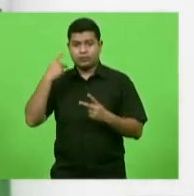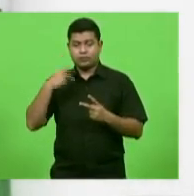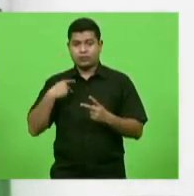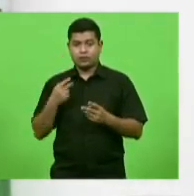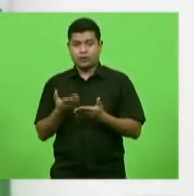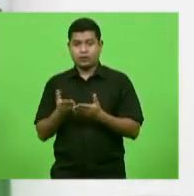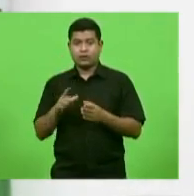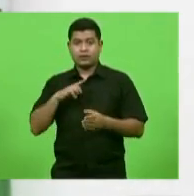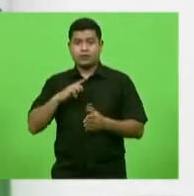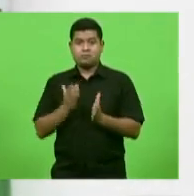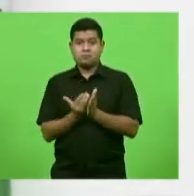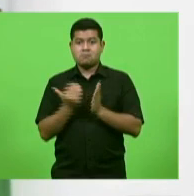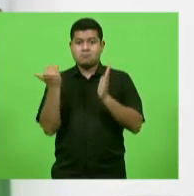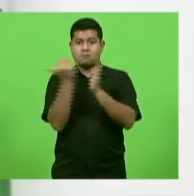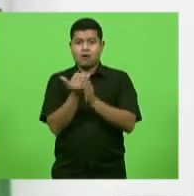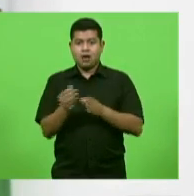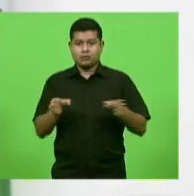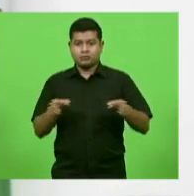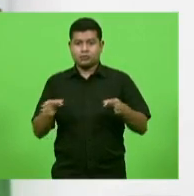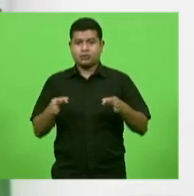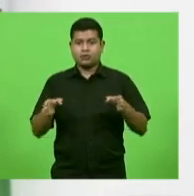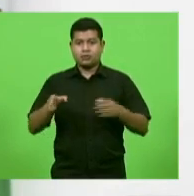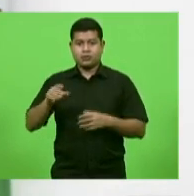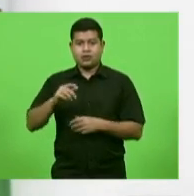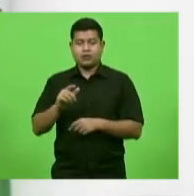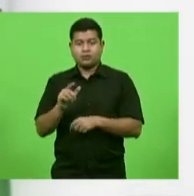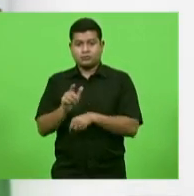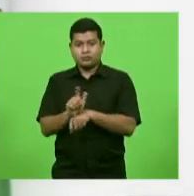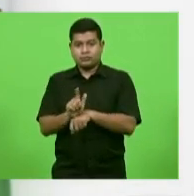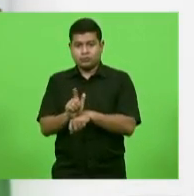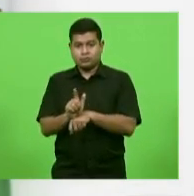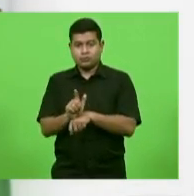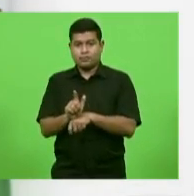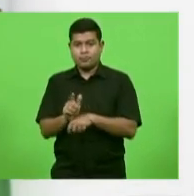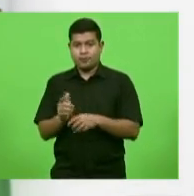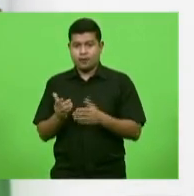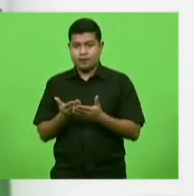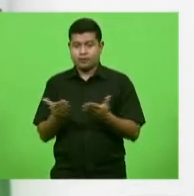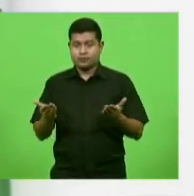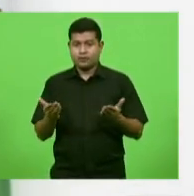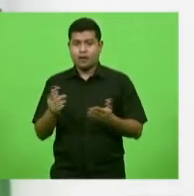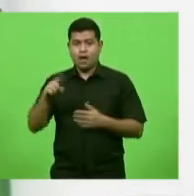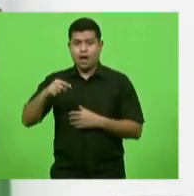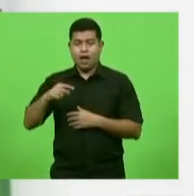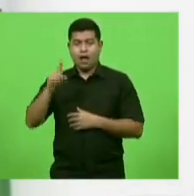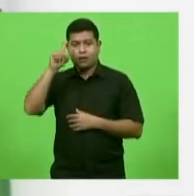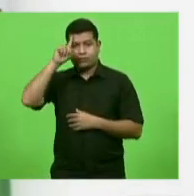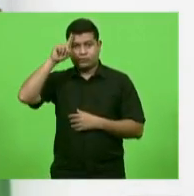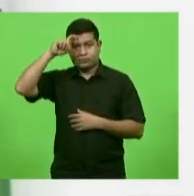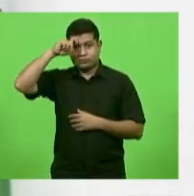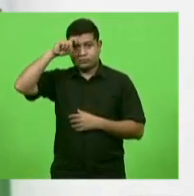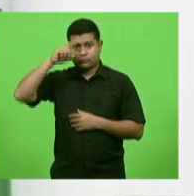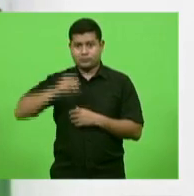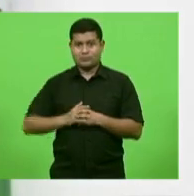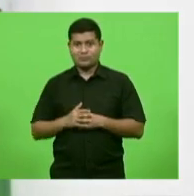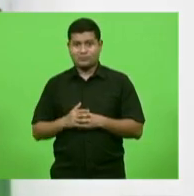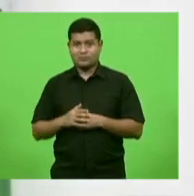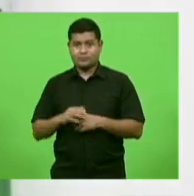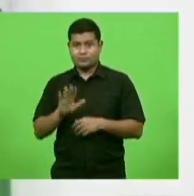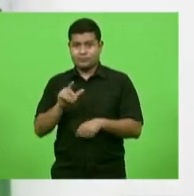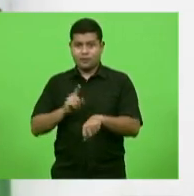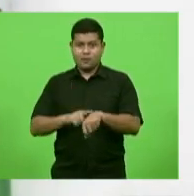de mandatos, né, que é o deputado Marcos Vieira. Mas, dado o adiantado da